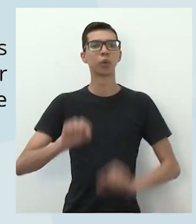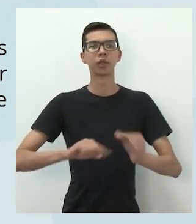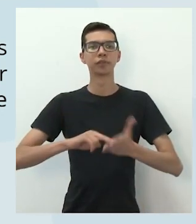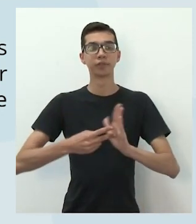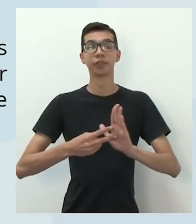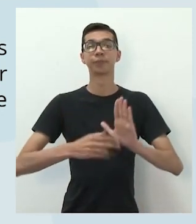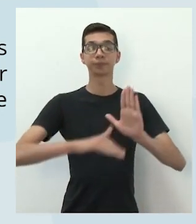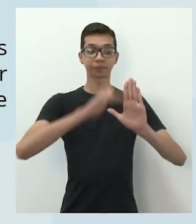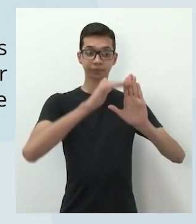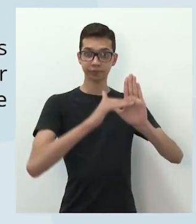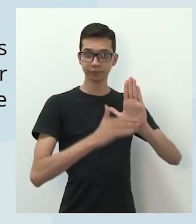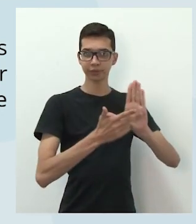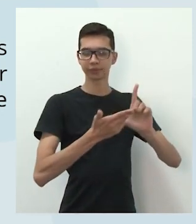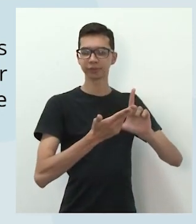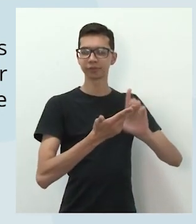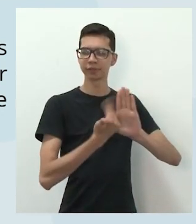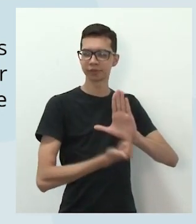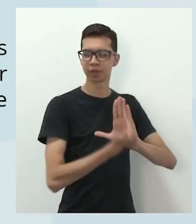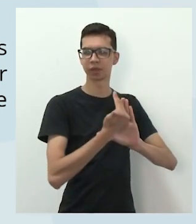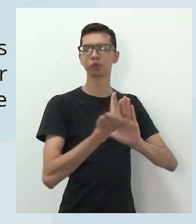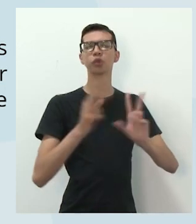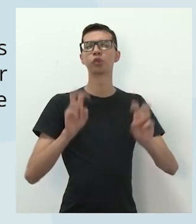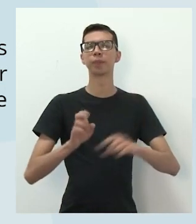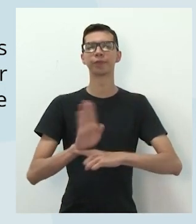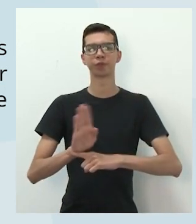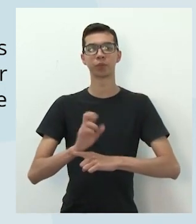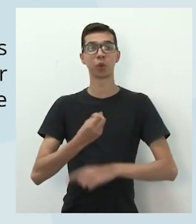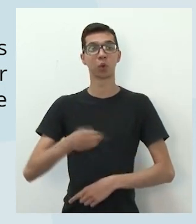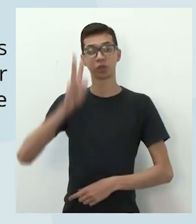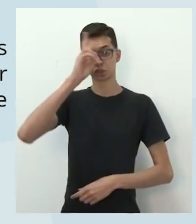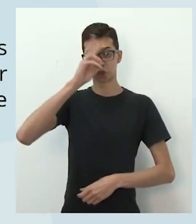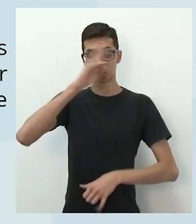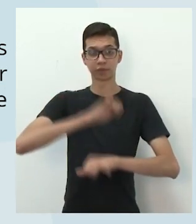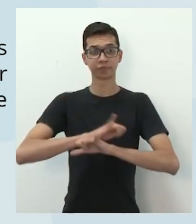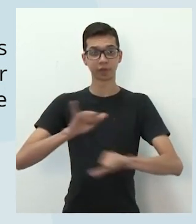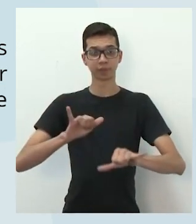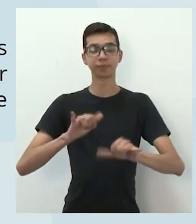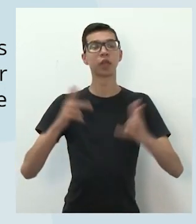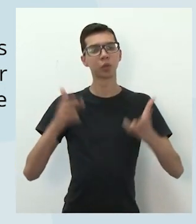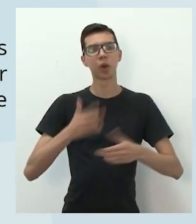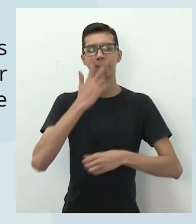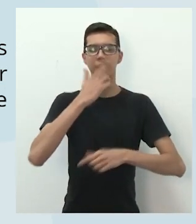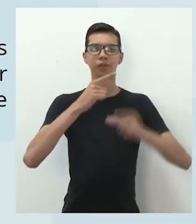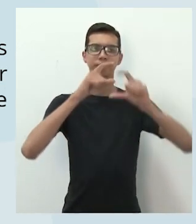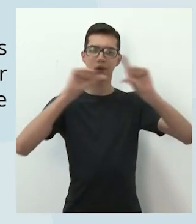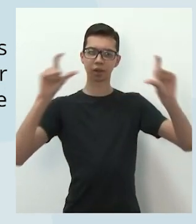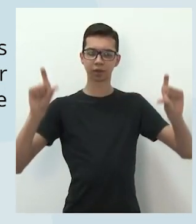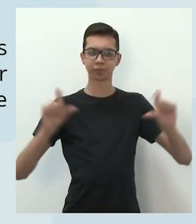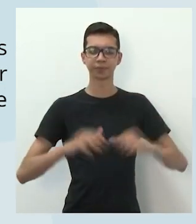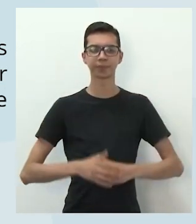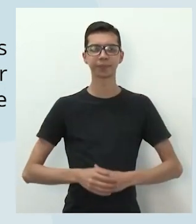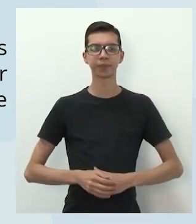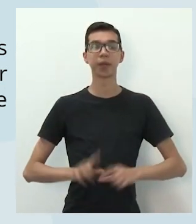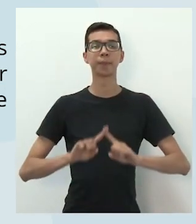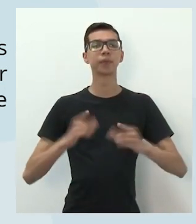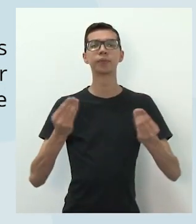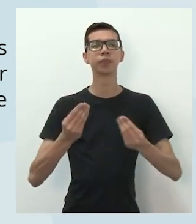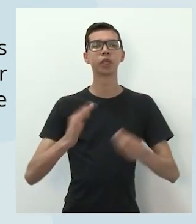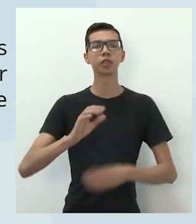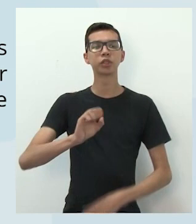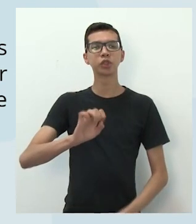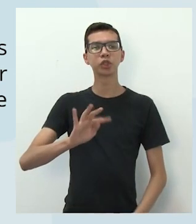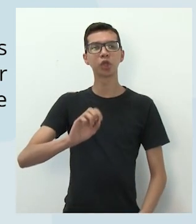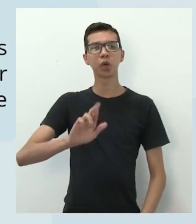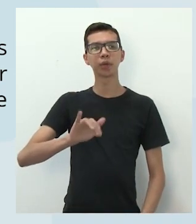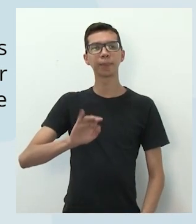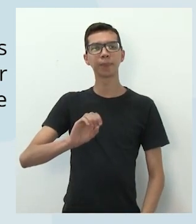cronológica referentes às cenas de um filme ou de uma história a ser contada, similar a uma história em quadrinhos, mas sem os balões. A função do storyboard é mostrar as